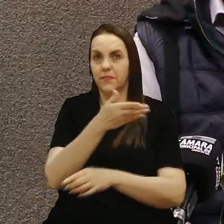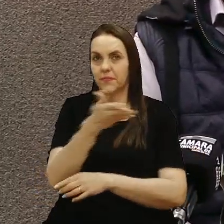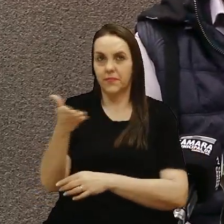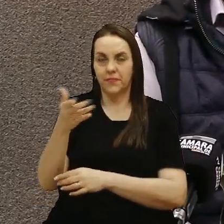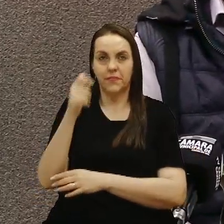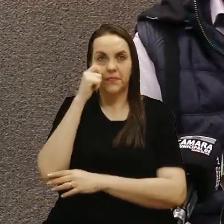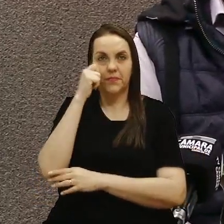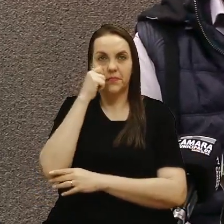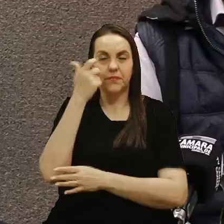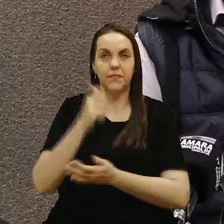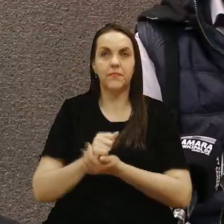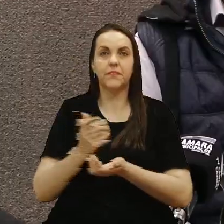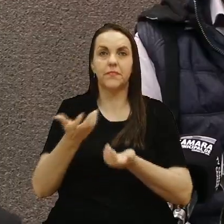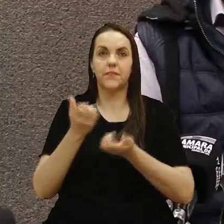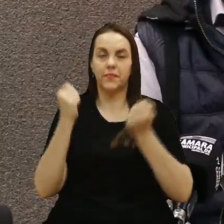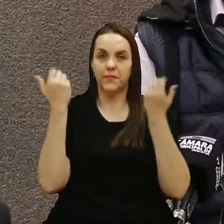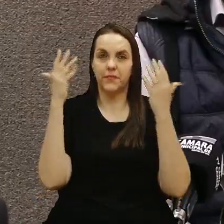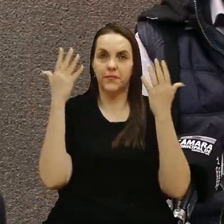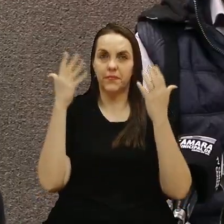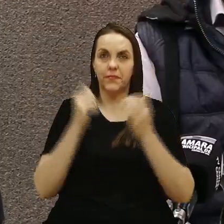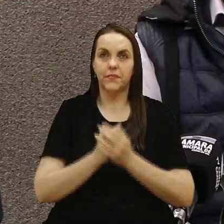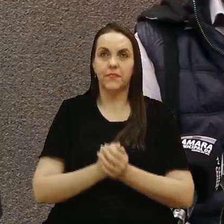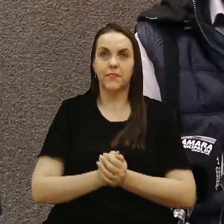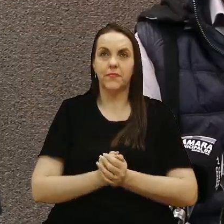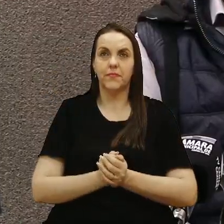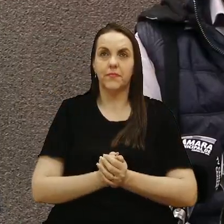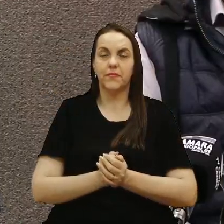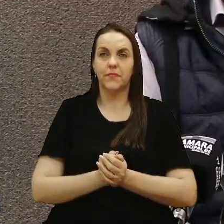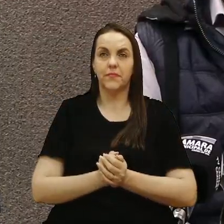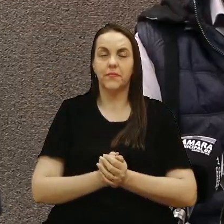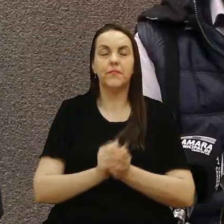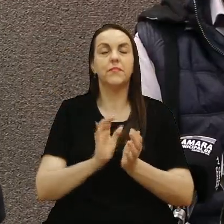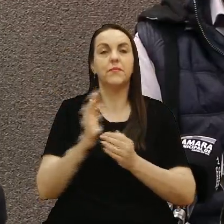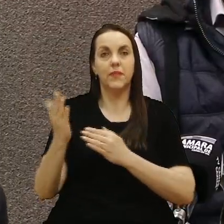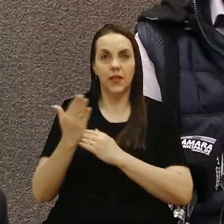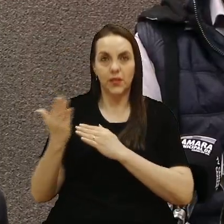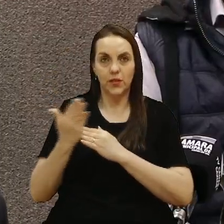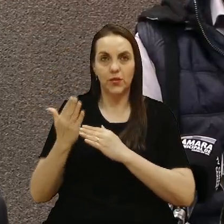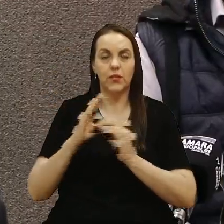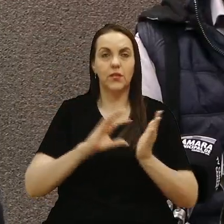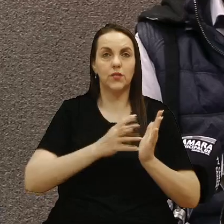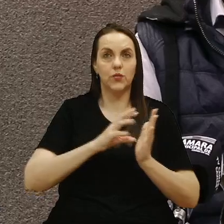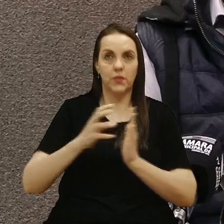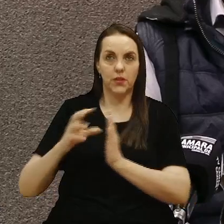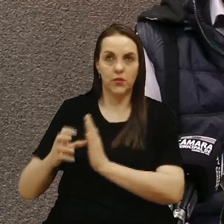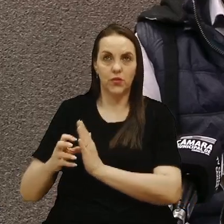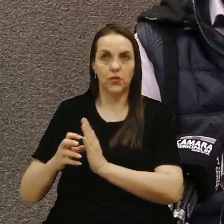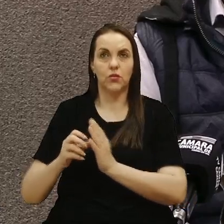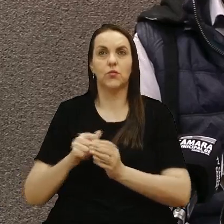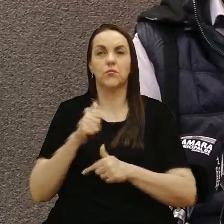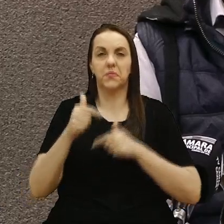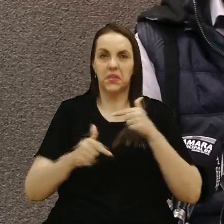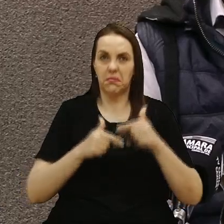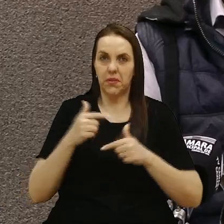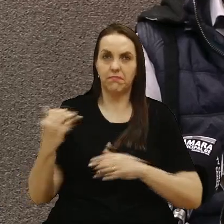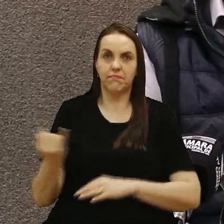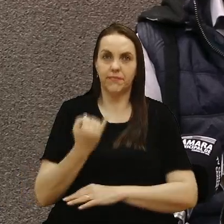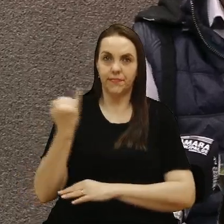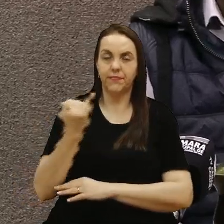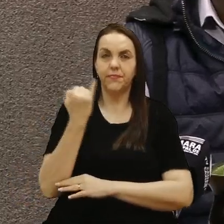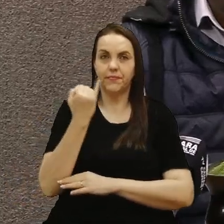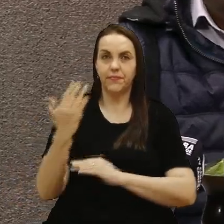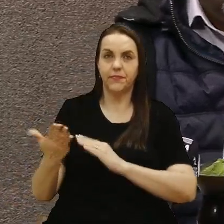E quero parabenizar, mais uma vez, como os colegas já fizeram, a assessoria aqui das bancadas. Fizeram um grande trabalho assessorando